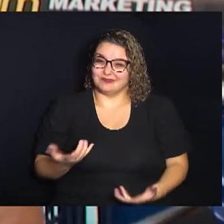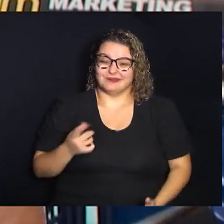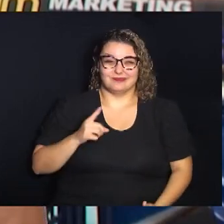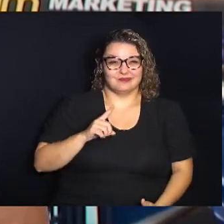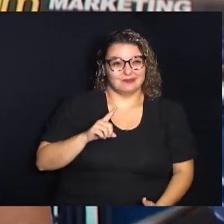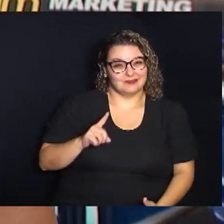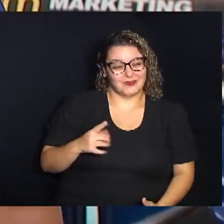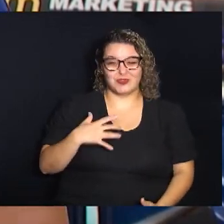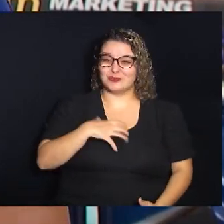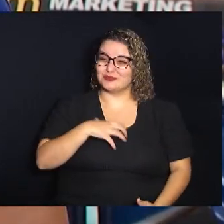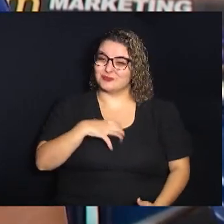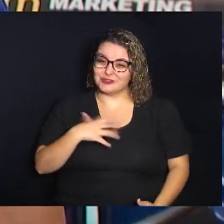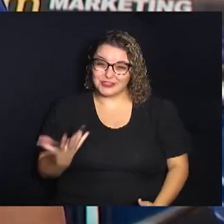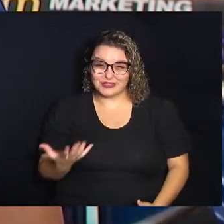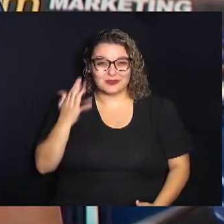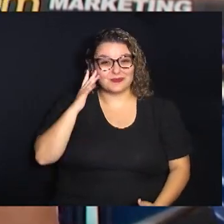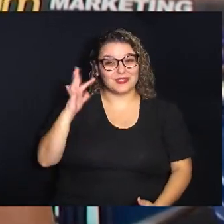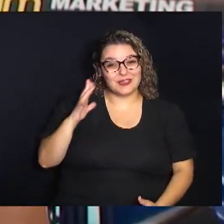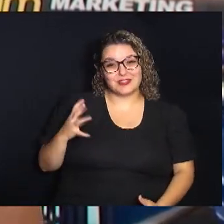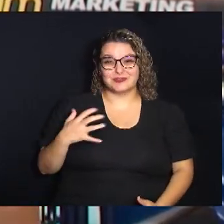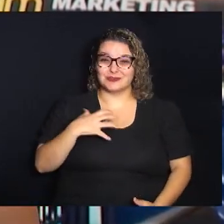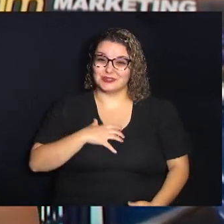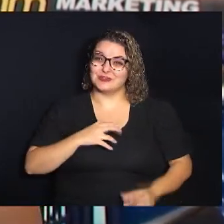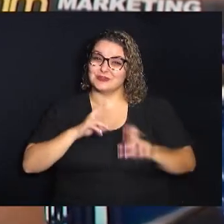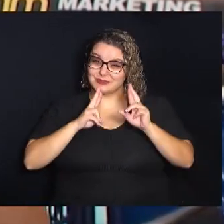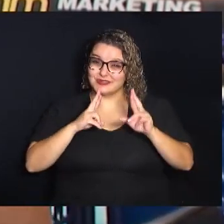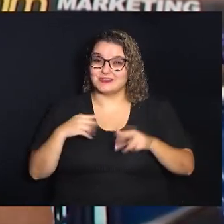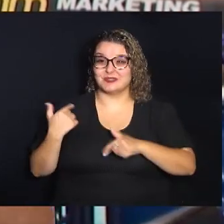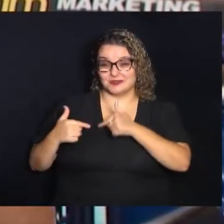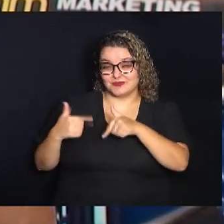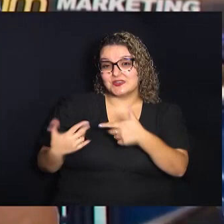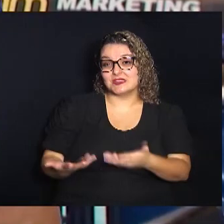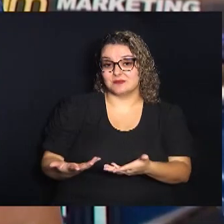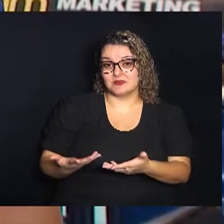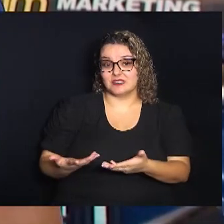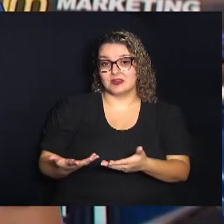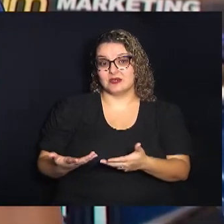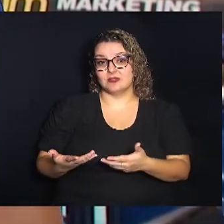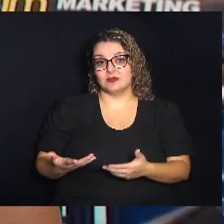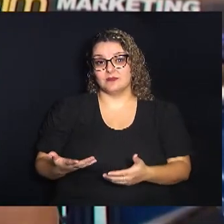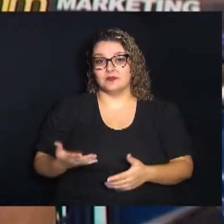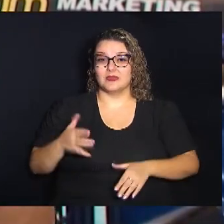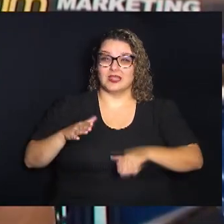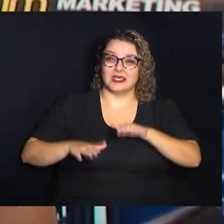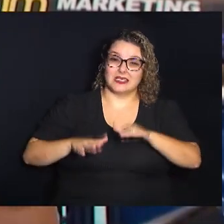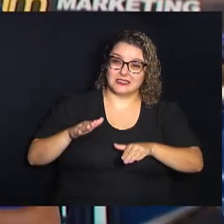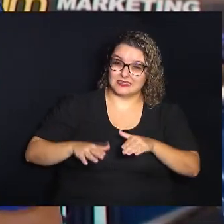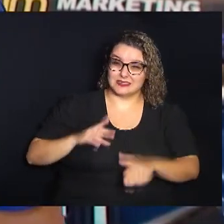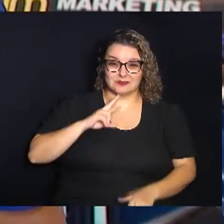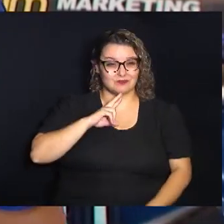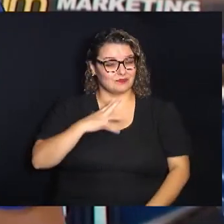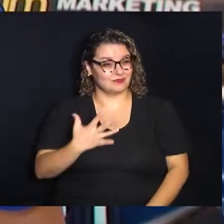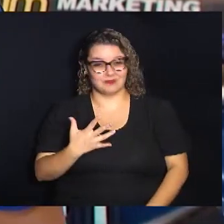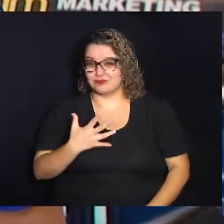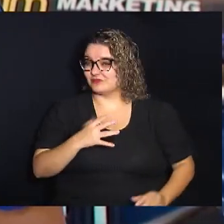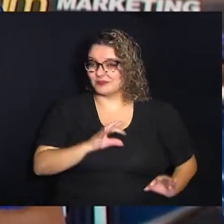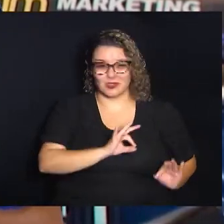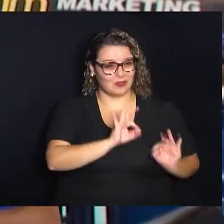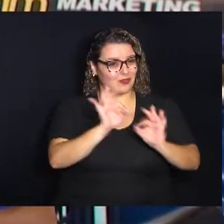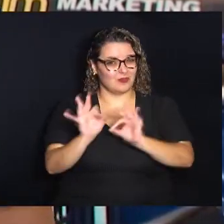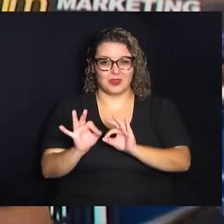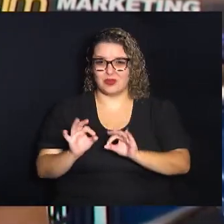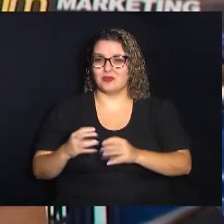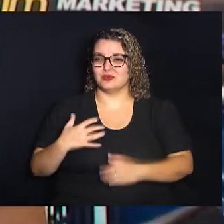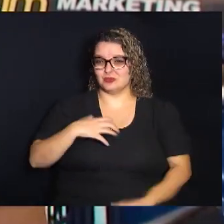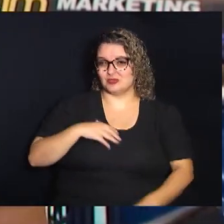imaginava, do jeito que a gente esperava, que vinha trabalhando. Muitas vezes os resultados não acompanham o que a gente